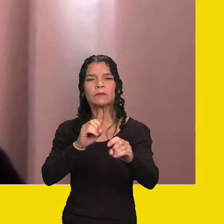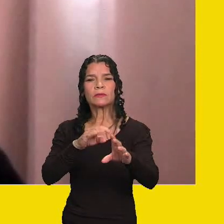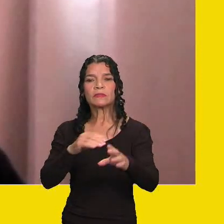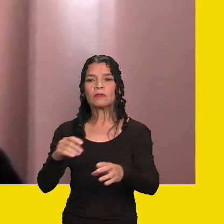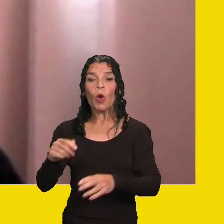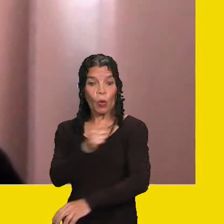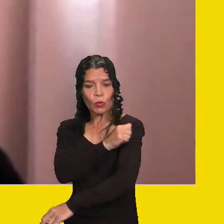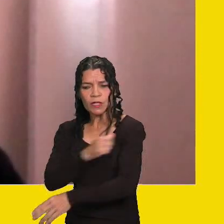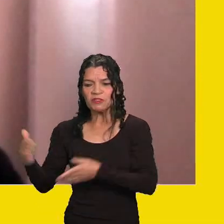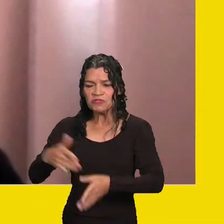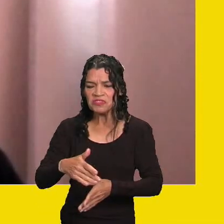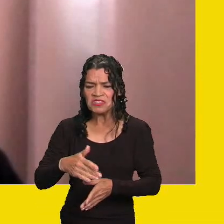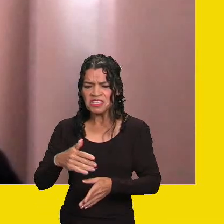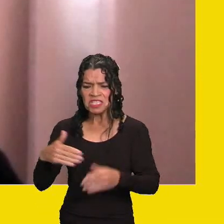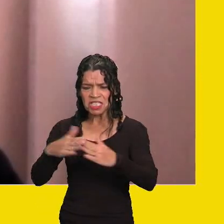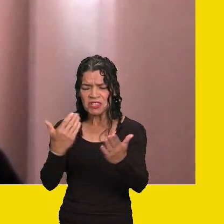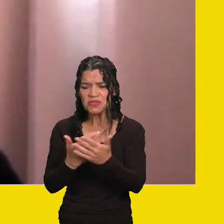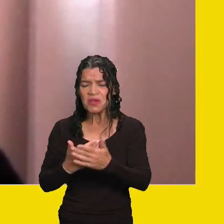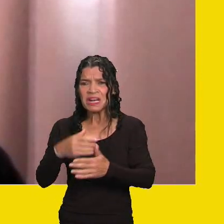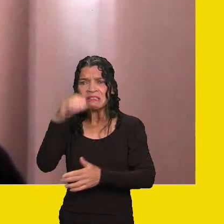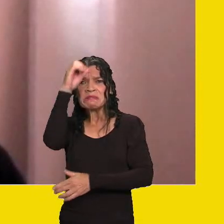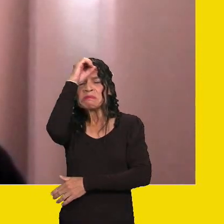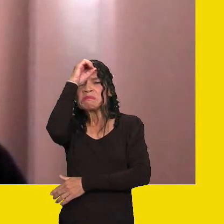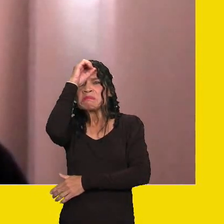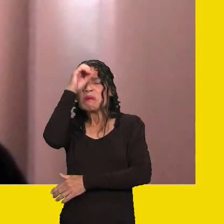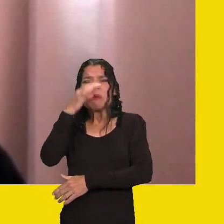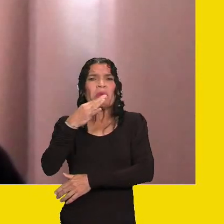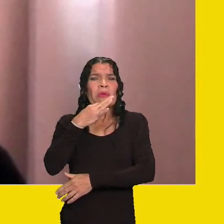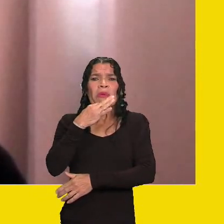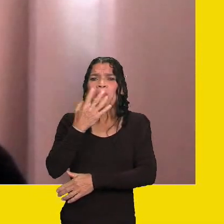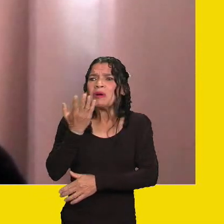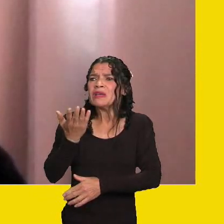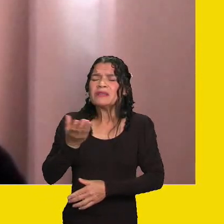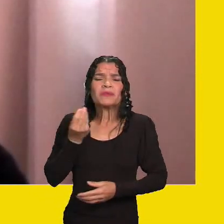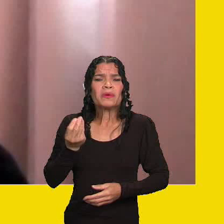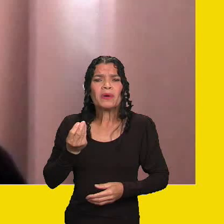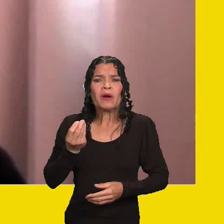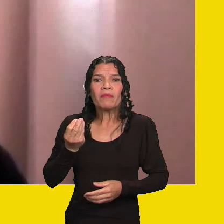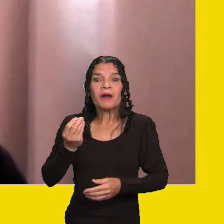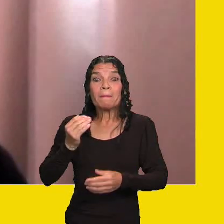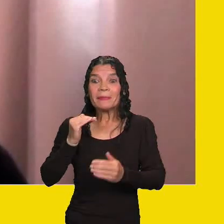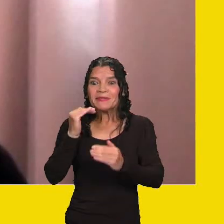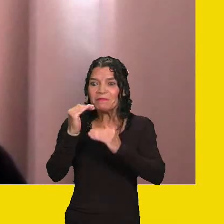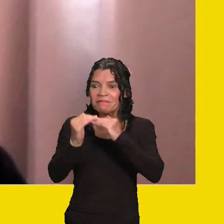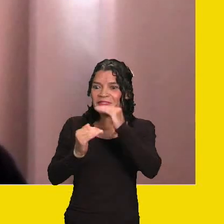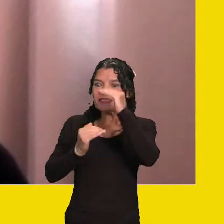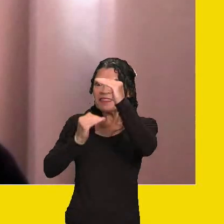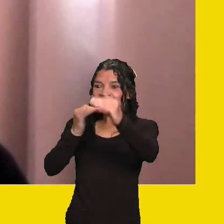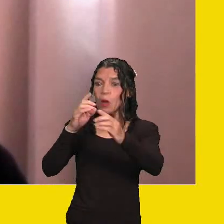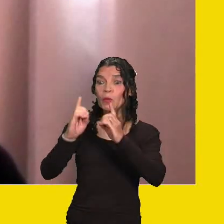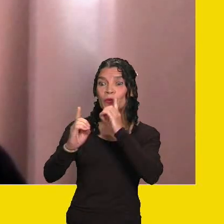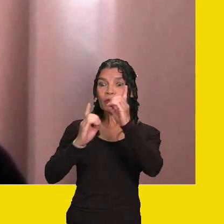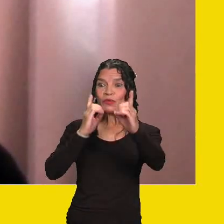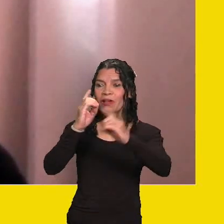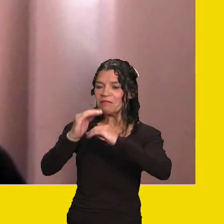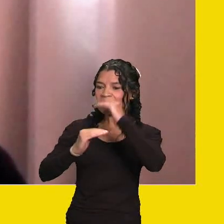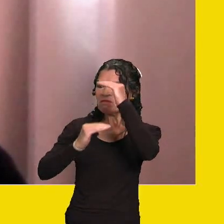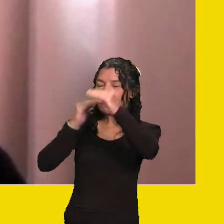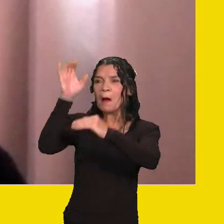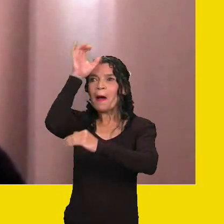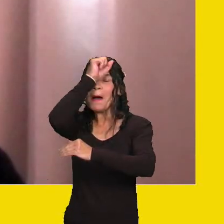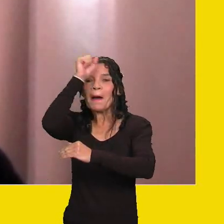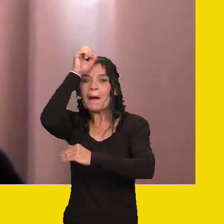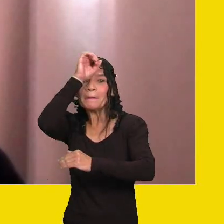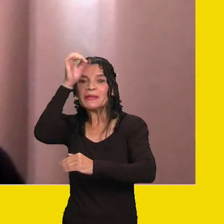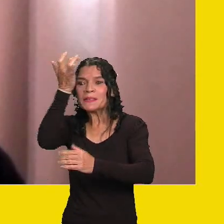chegam falando que não sabem nada, que não conhecem, e conforme vão acontecendo os diálogos, né, durante as aulas, que isso é